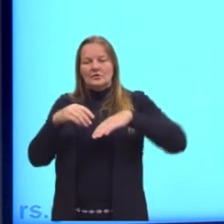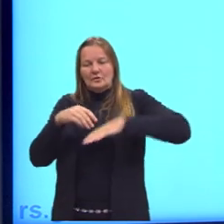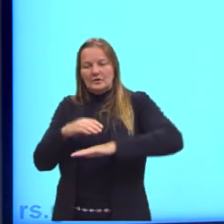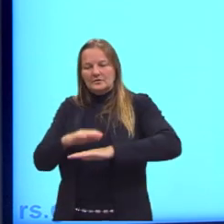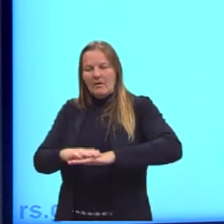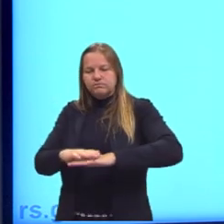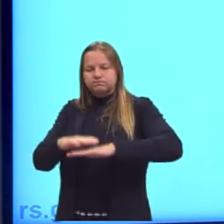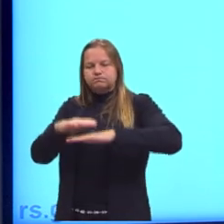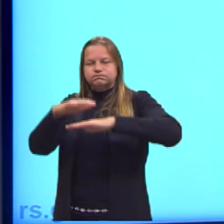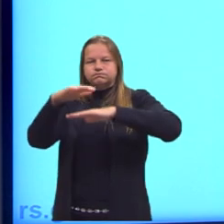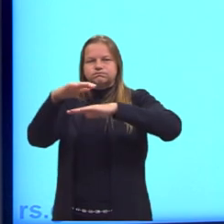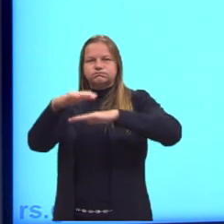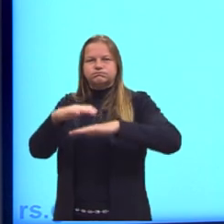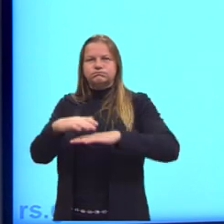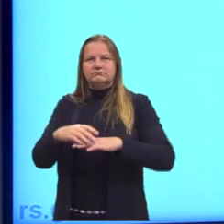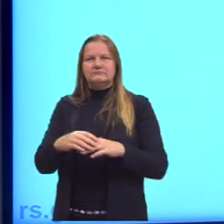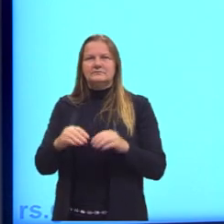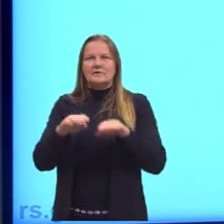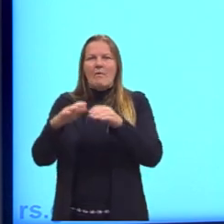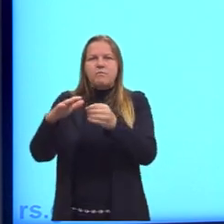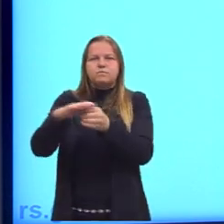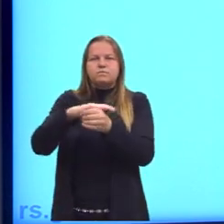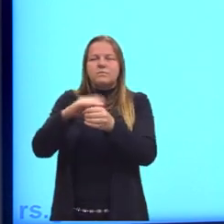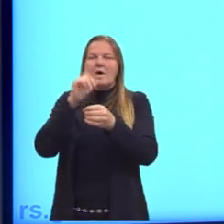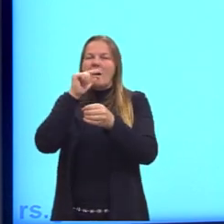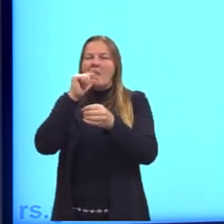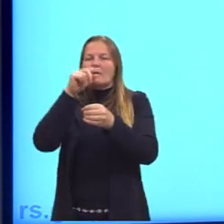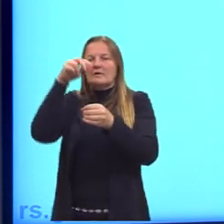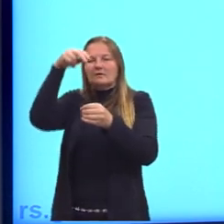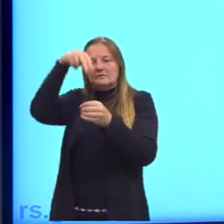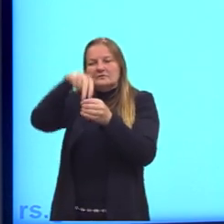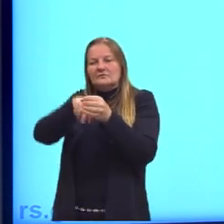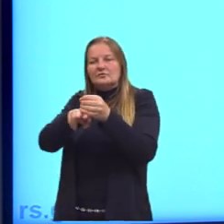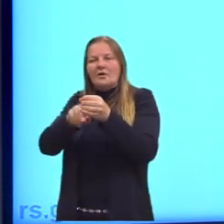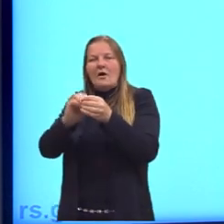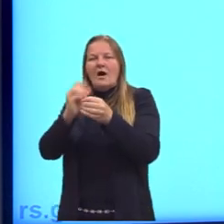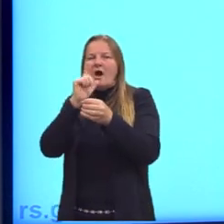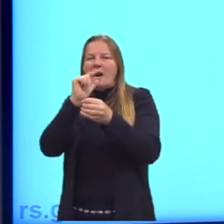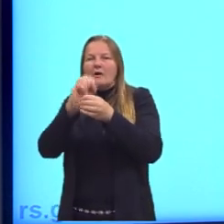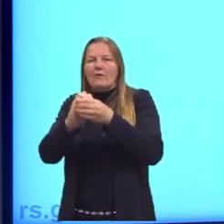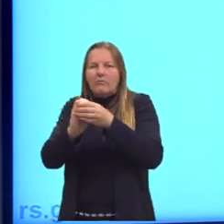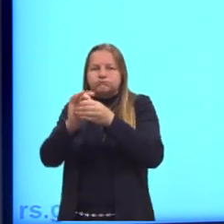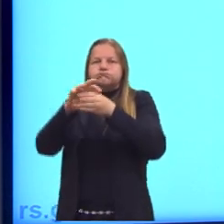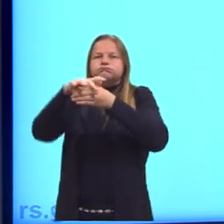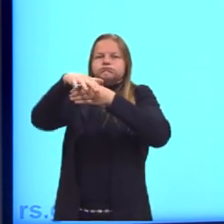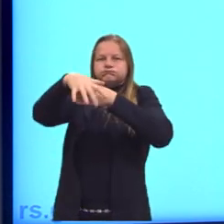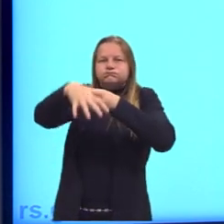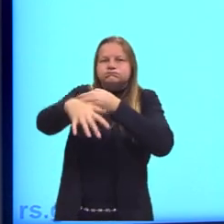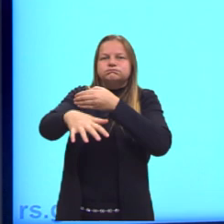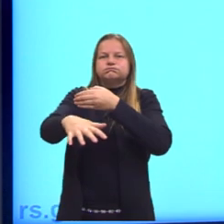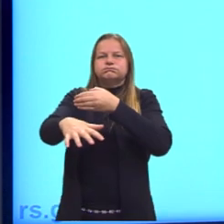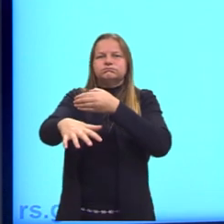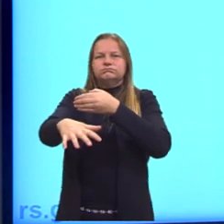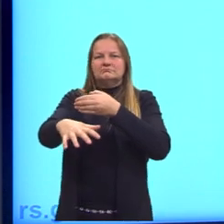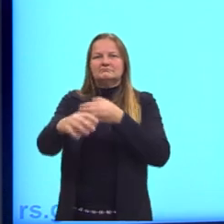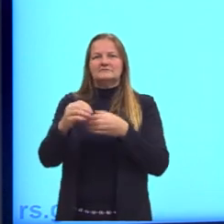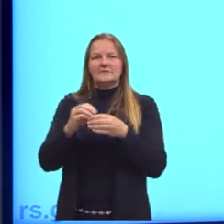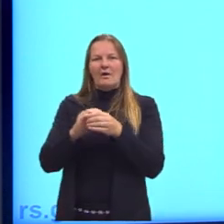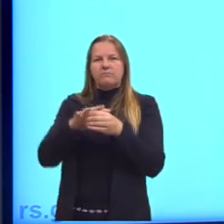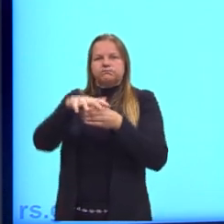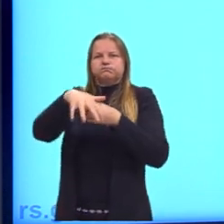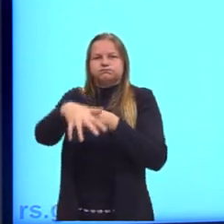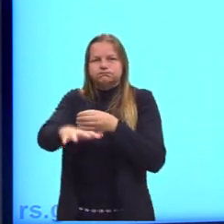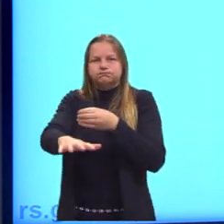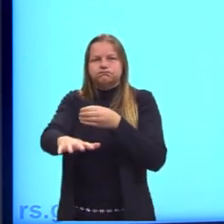a gente tivesse uma banheira cheia por exemplo o que que acontece quando o Arquimedes entrar se todos dentro da banheira a água